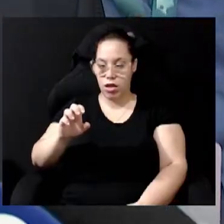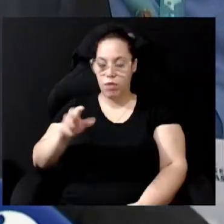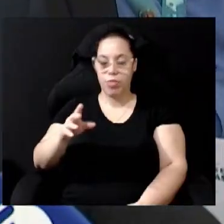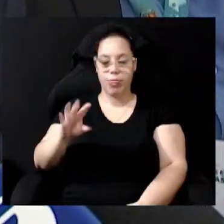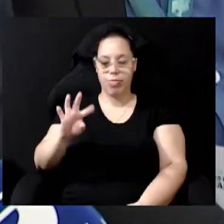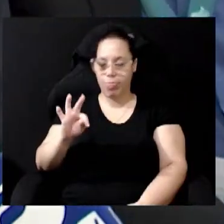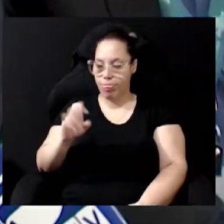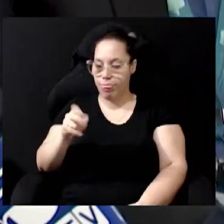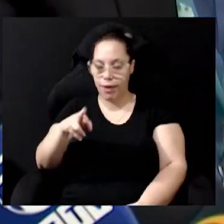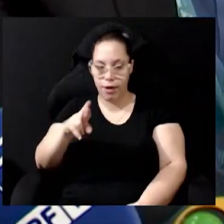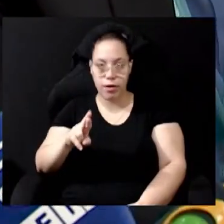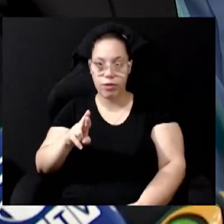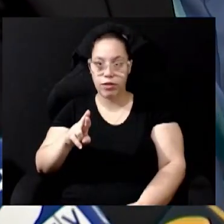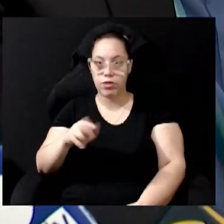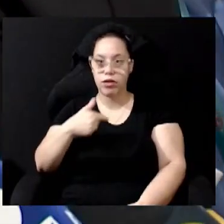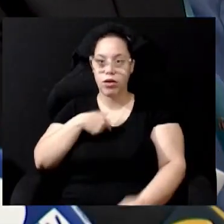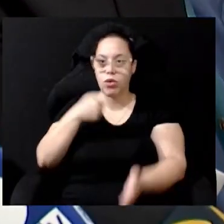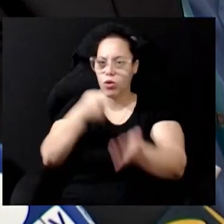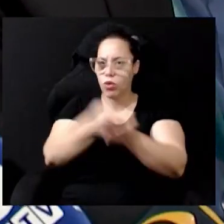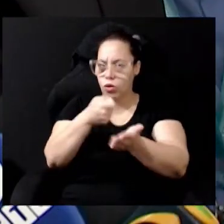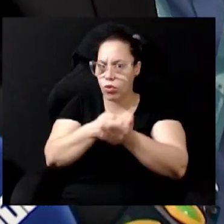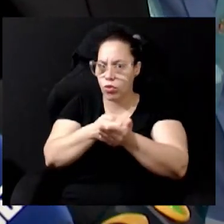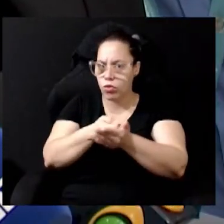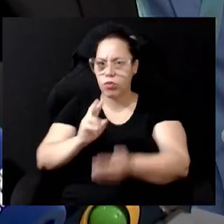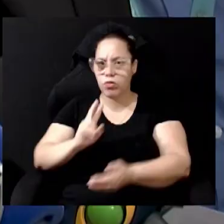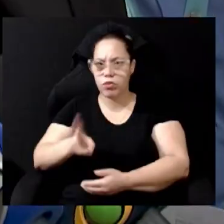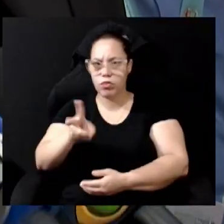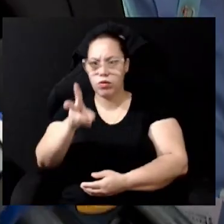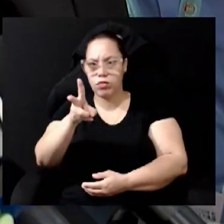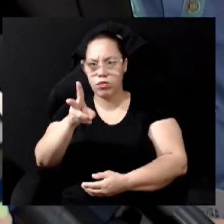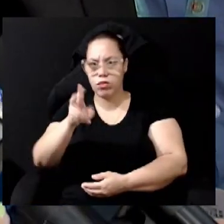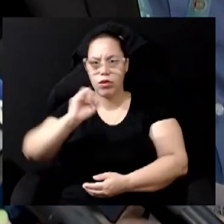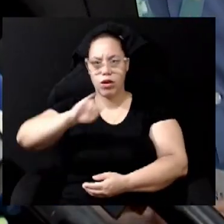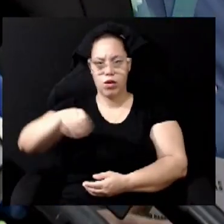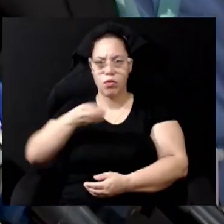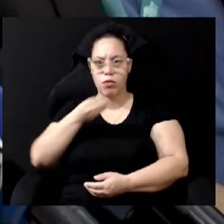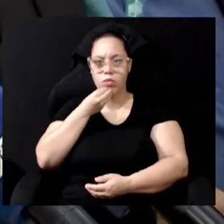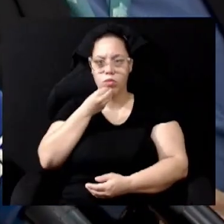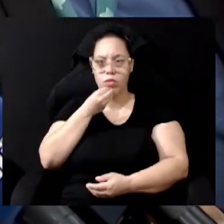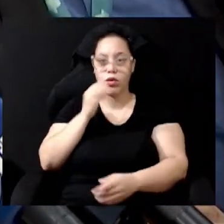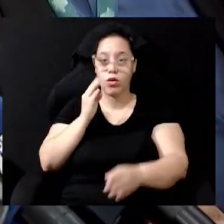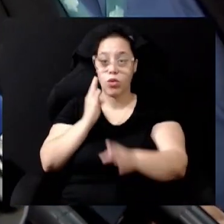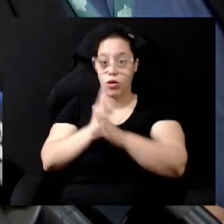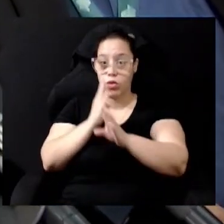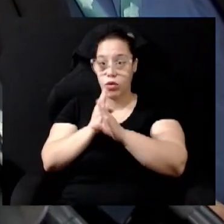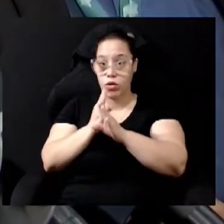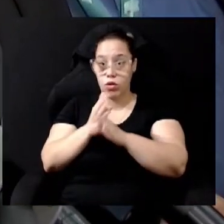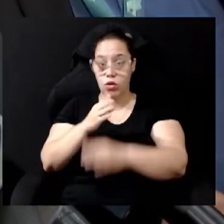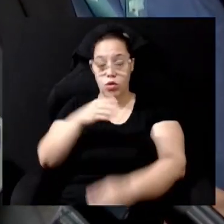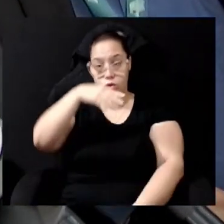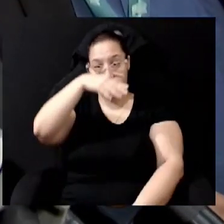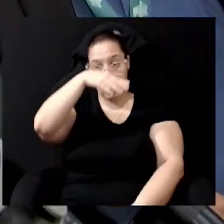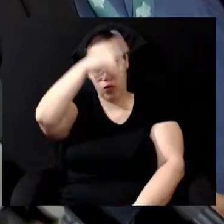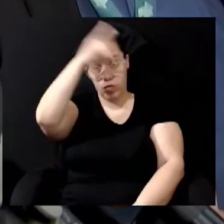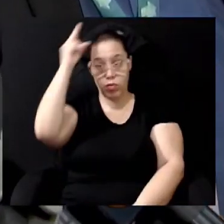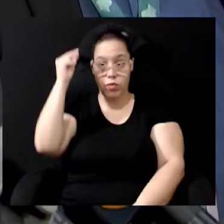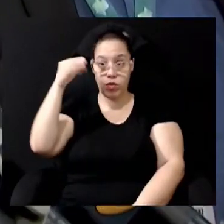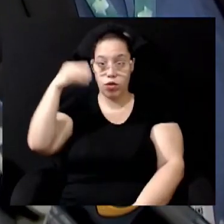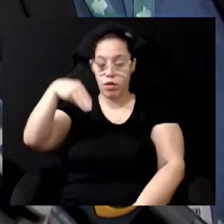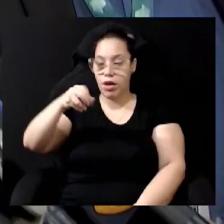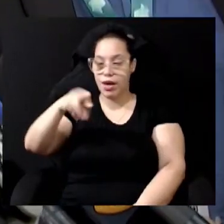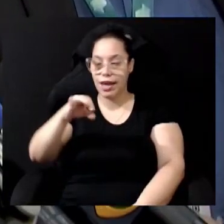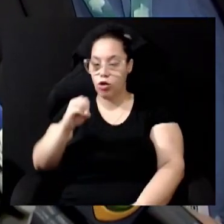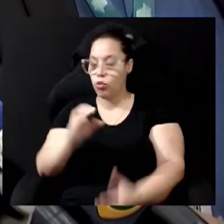Eu tenho pregado com muita frequência, e daí a oportunidade deste encontro aqui ao lado do Dário e do Marcelo Barbieri, né?